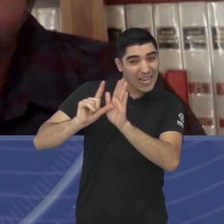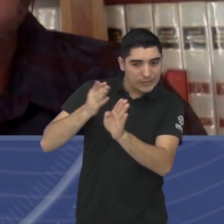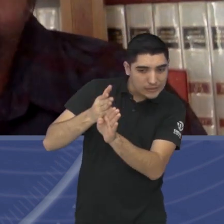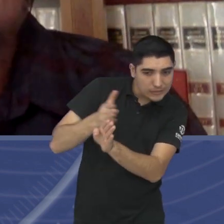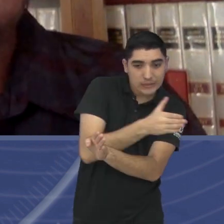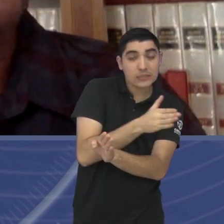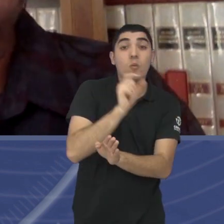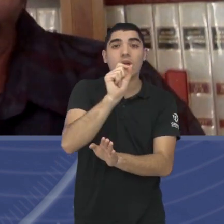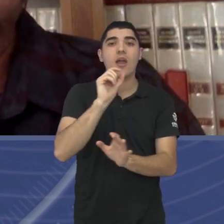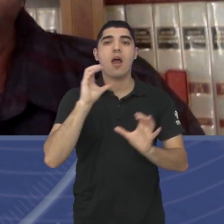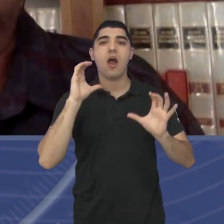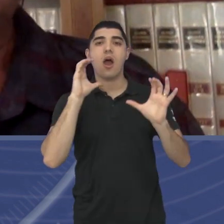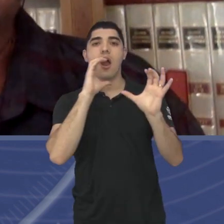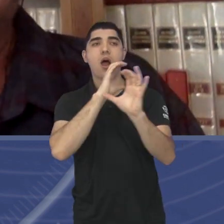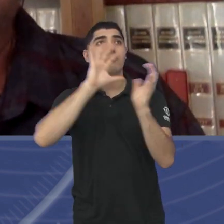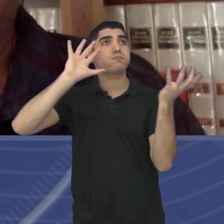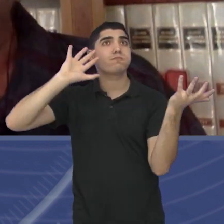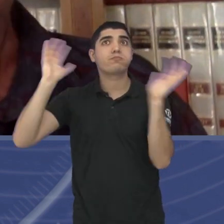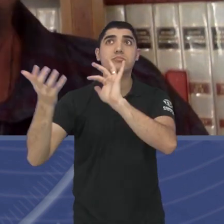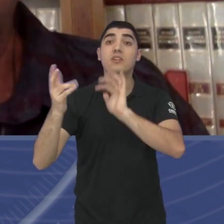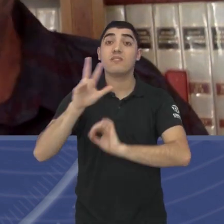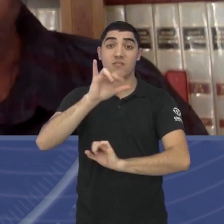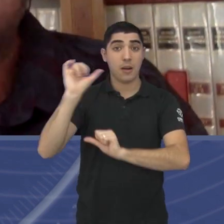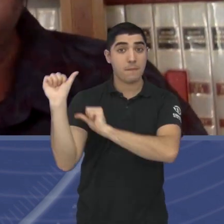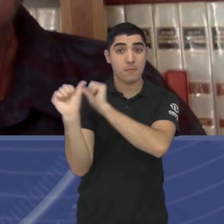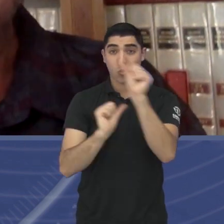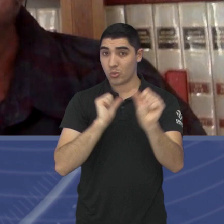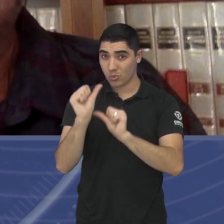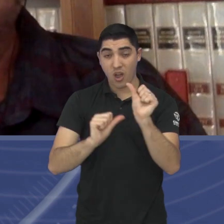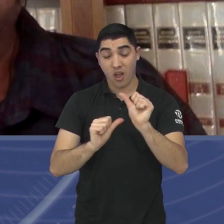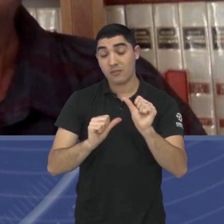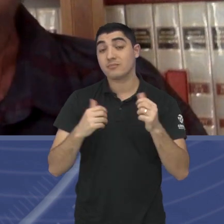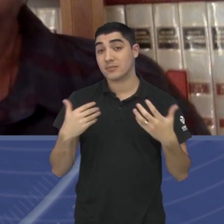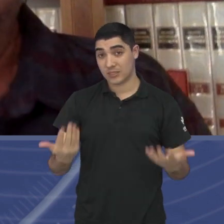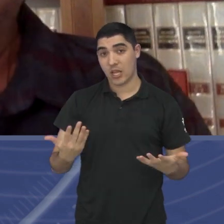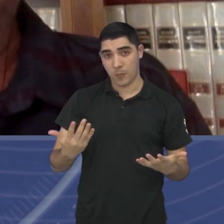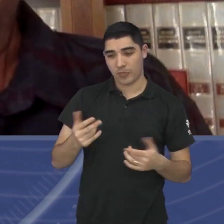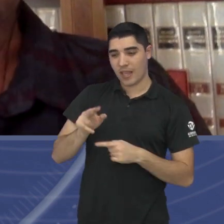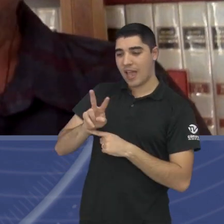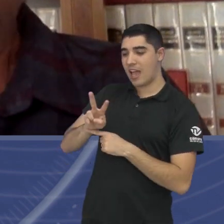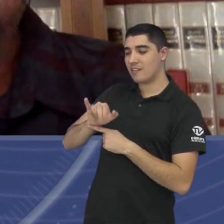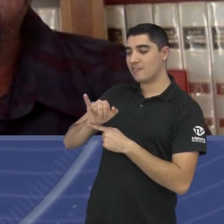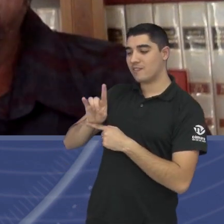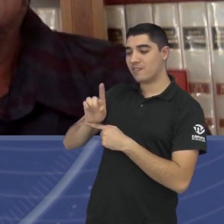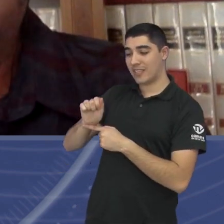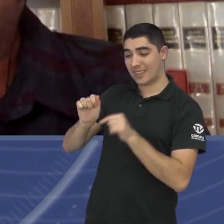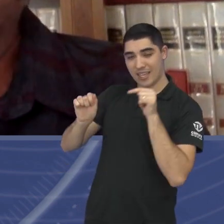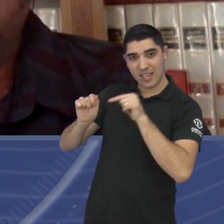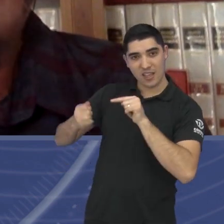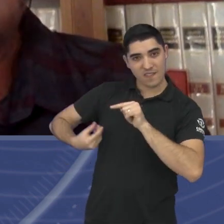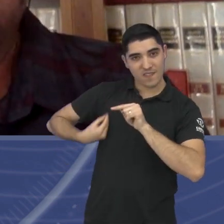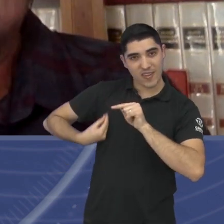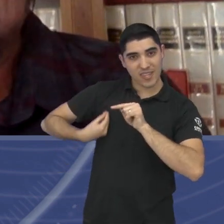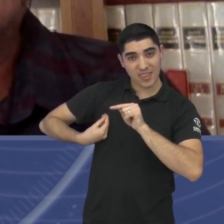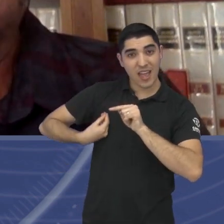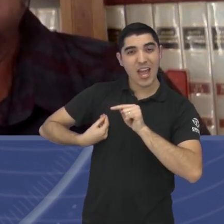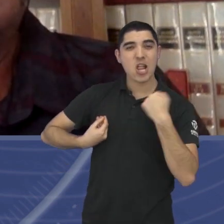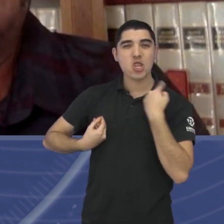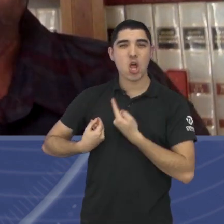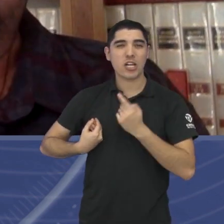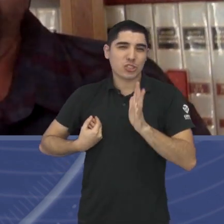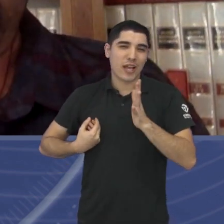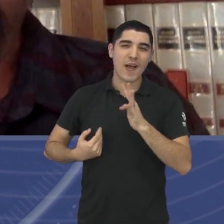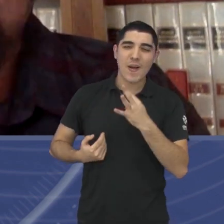Mas muito antes disso, as condições climáticas vão mudar absolutamente. E a vida como nós